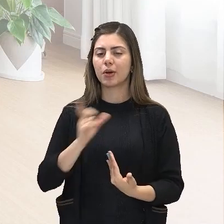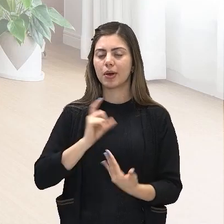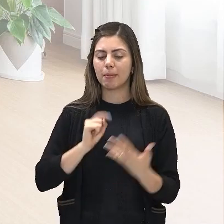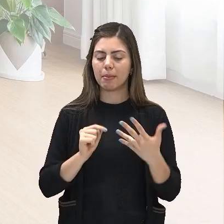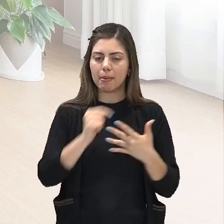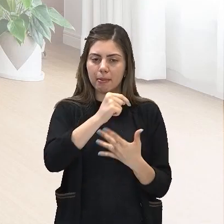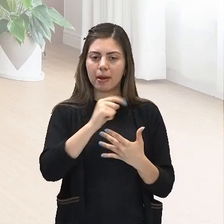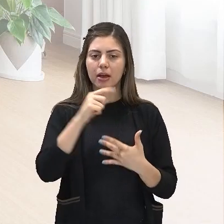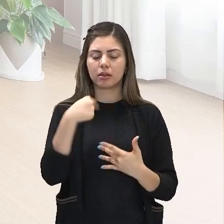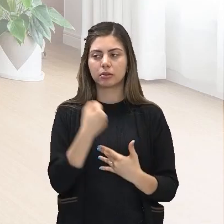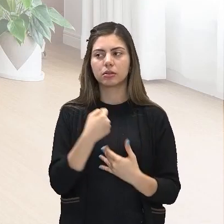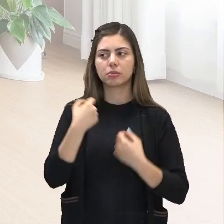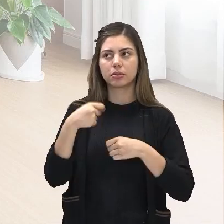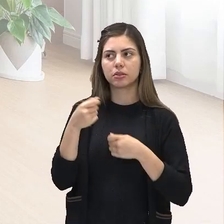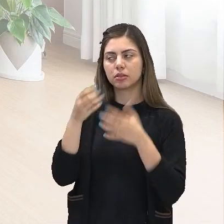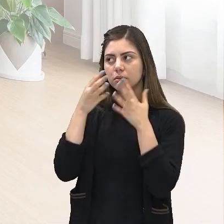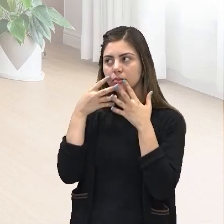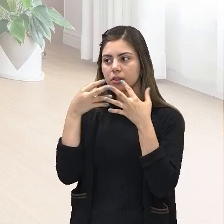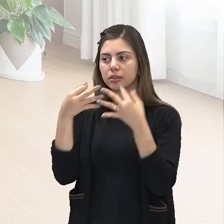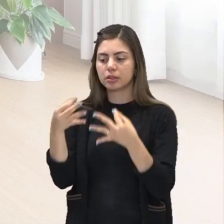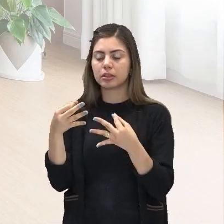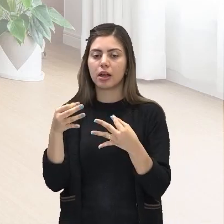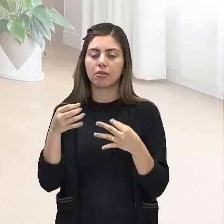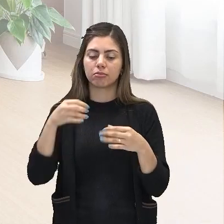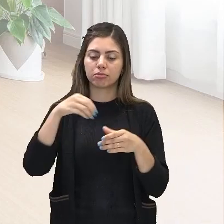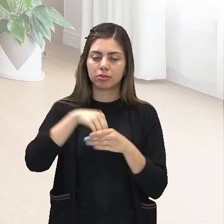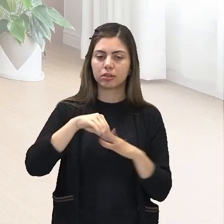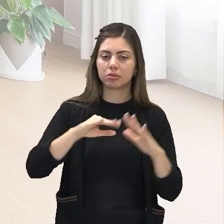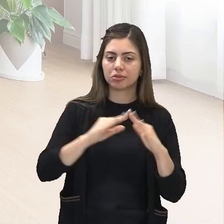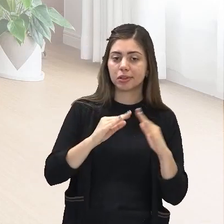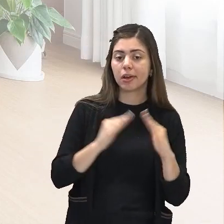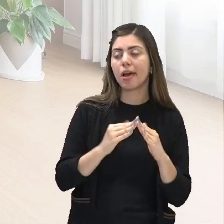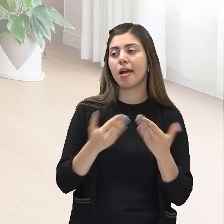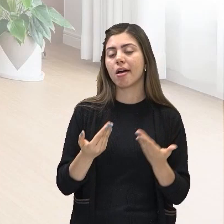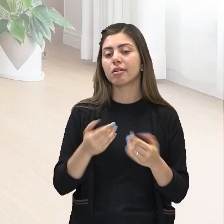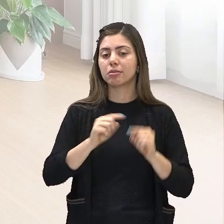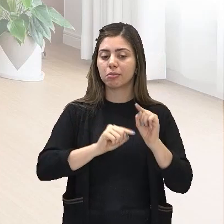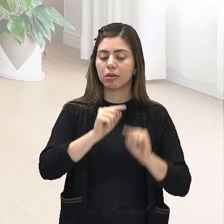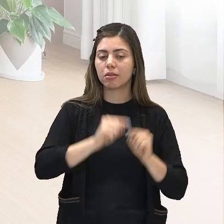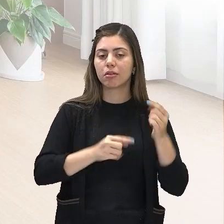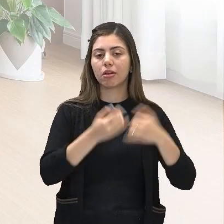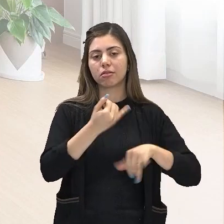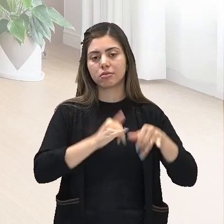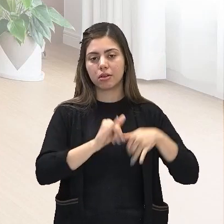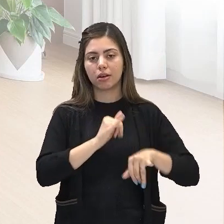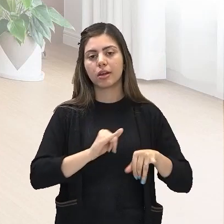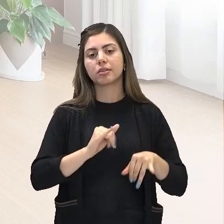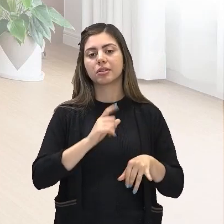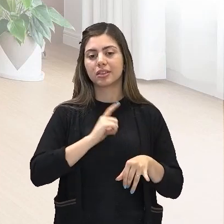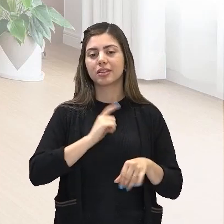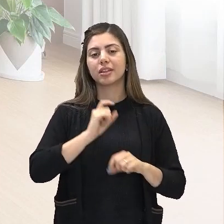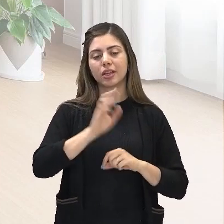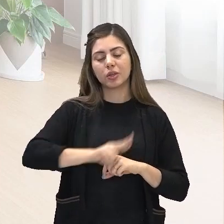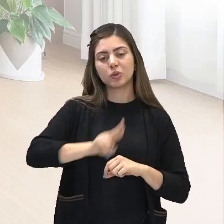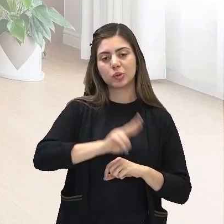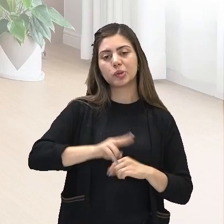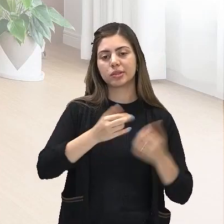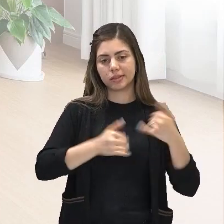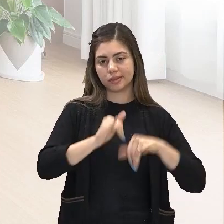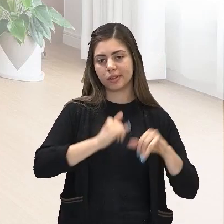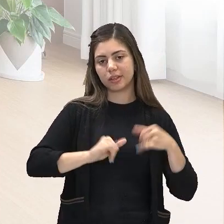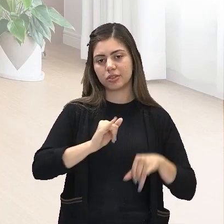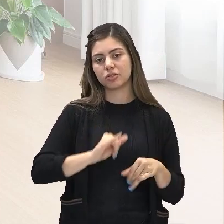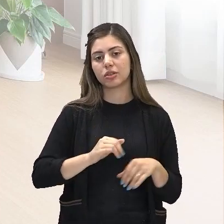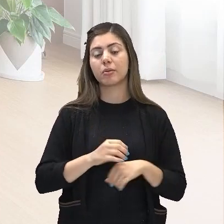gente pode sempre observar na nossa casa, como esses equipamentos aí que vão consumir energia elétrica. Não é